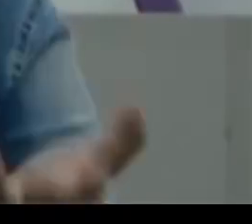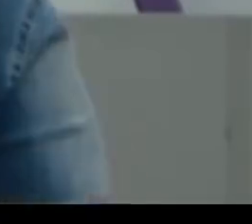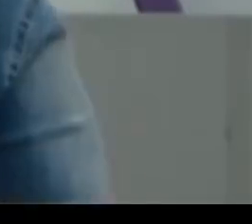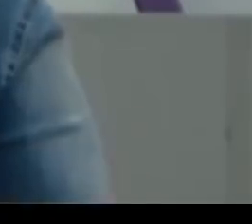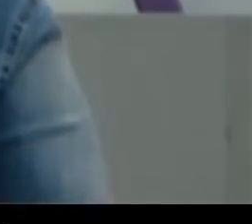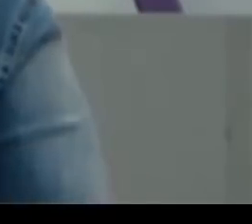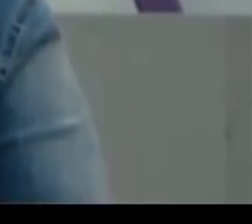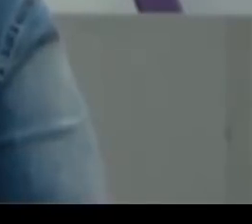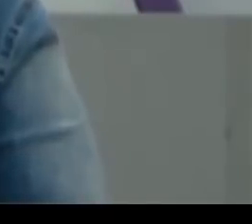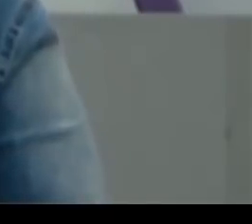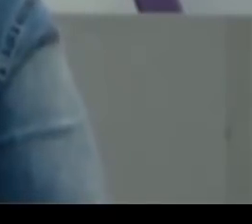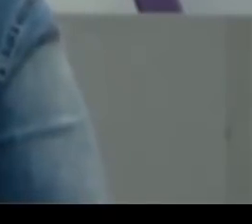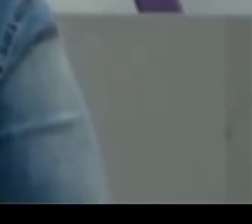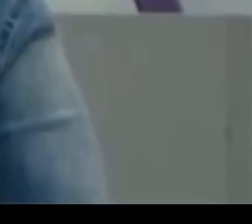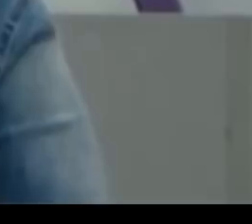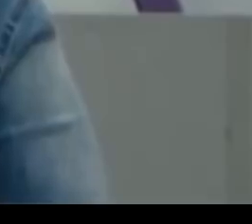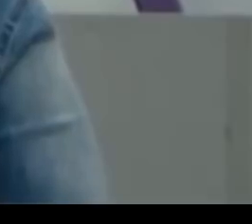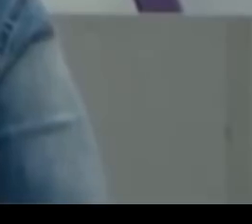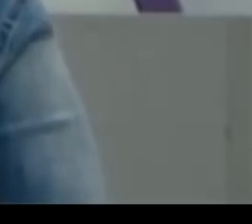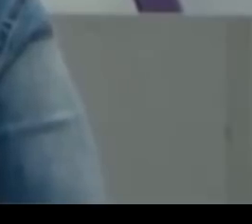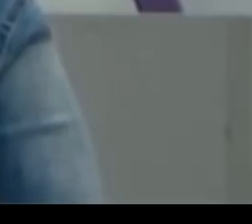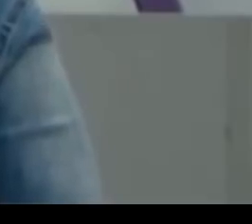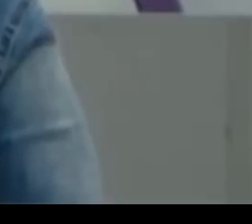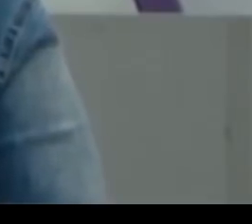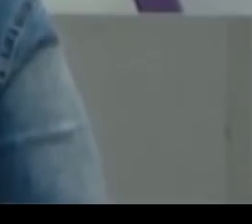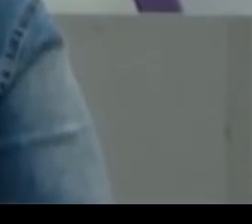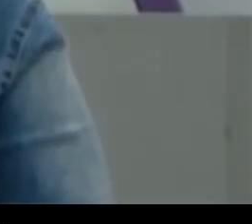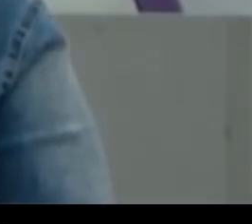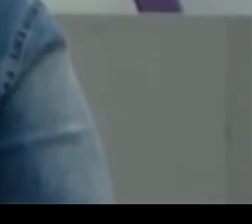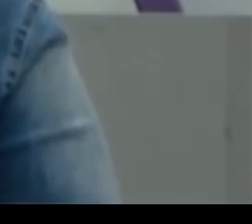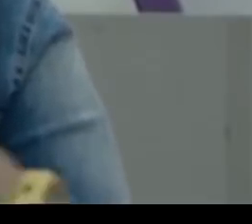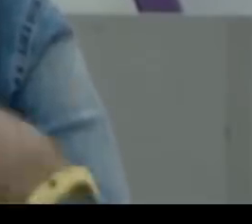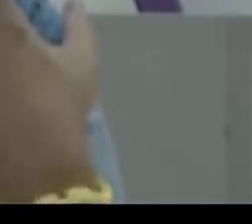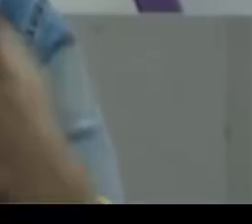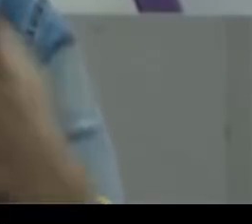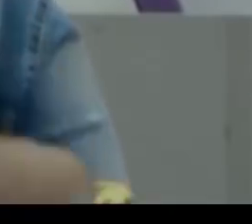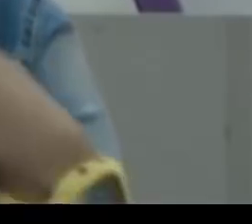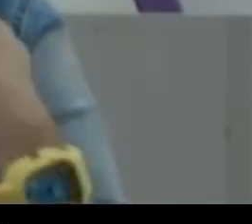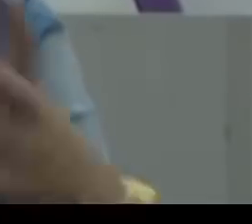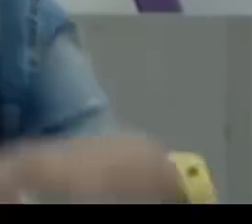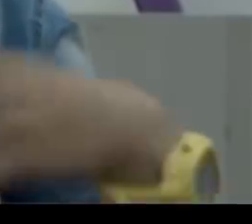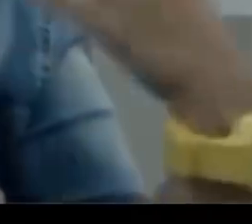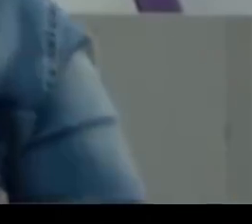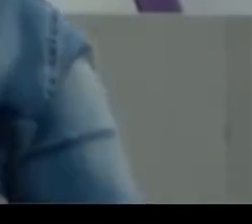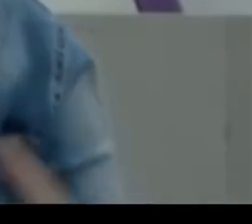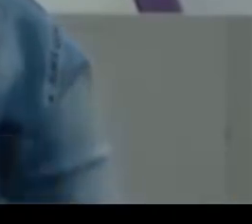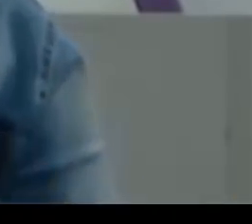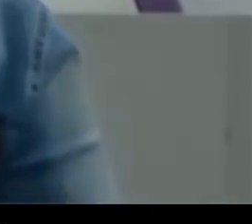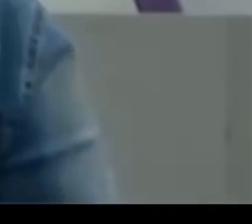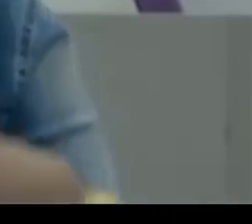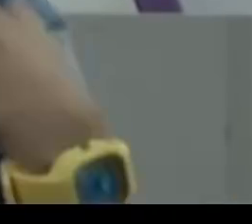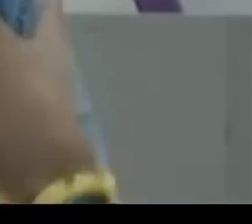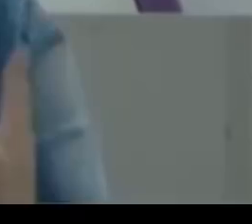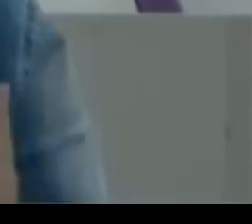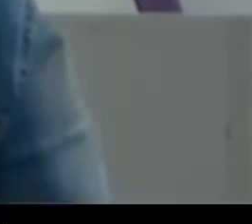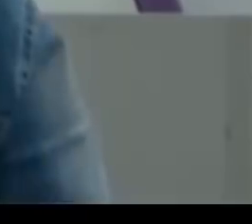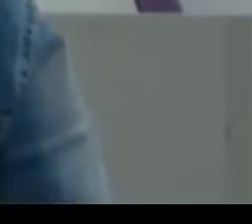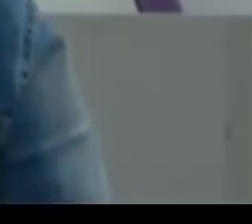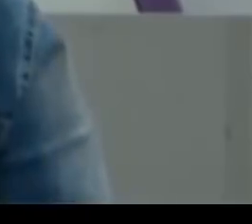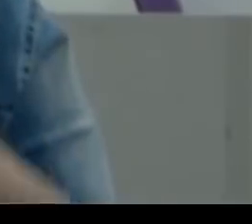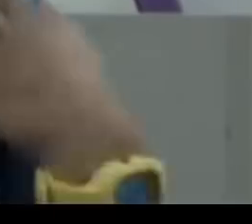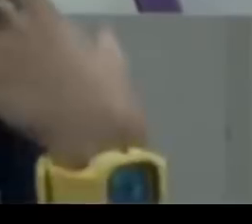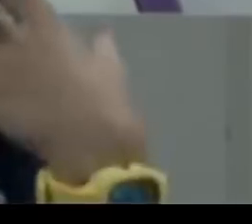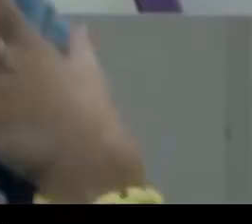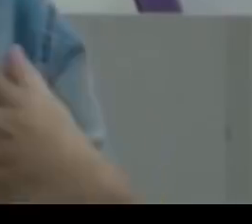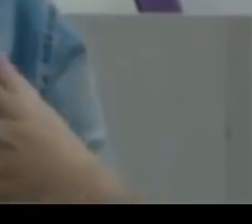professor. Obrigado também aos colegas de profissão que têm mandado sugestões, que têm mandado dicas, que têm mandado críticas, elogios, né? Isso é